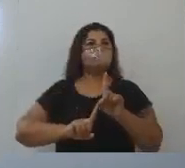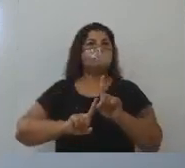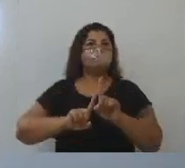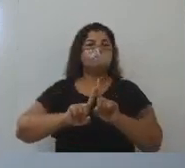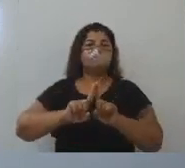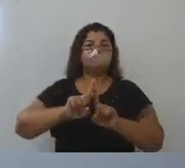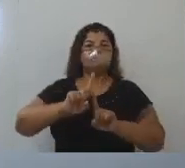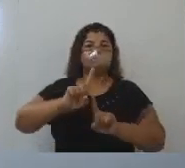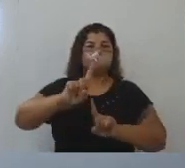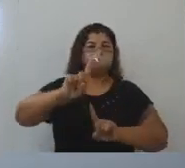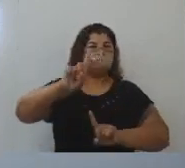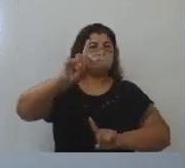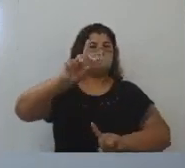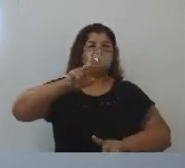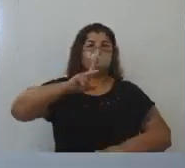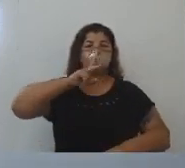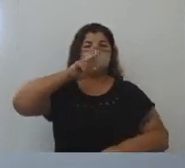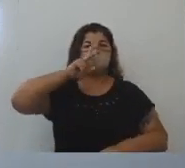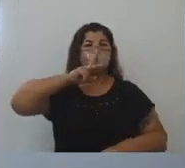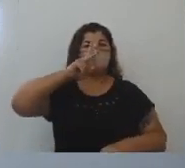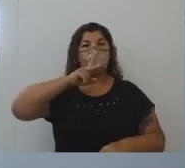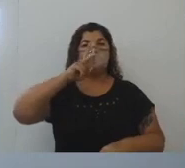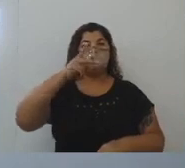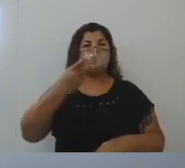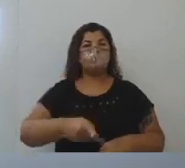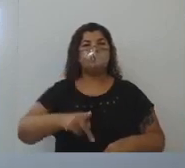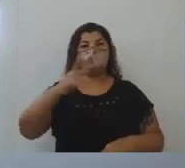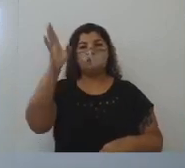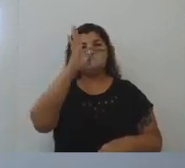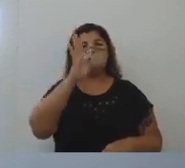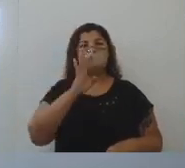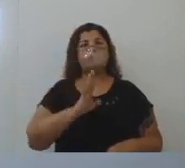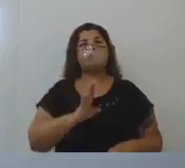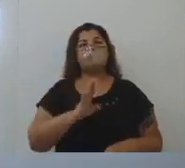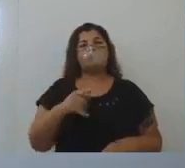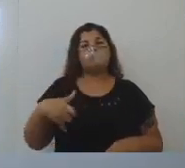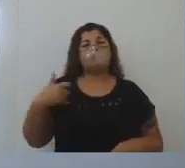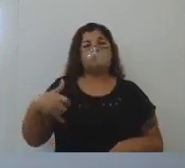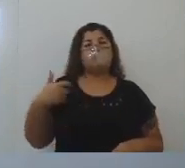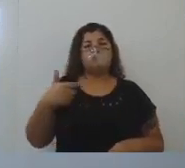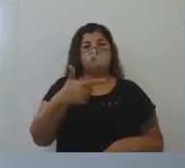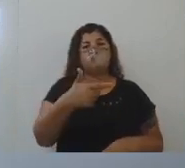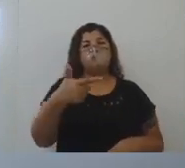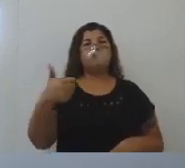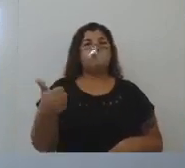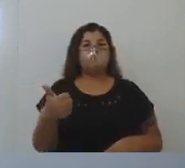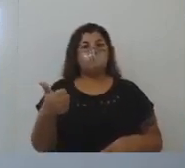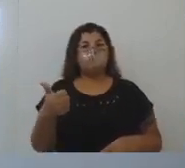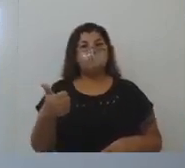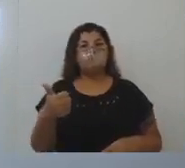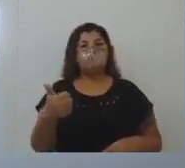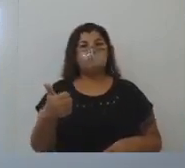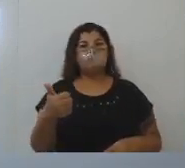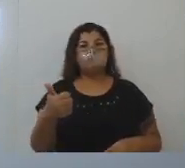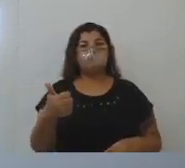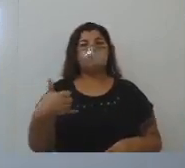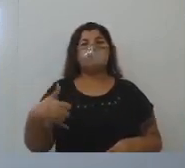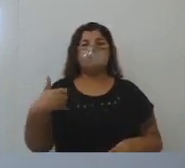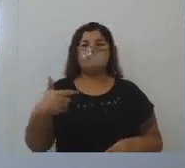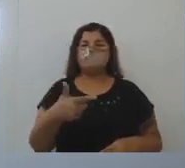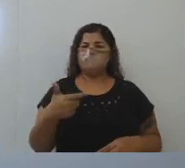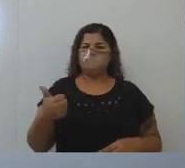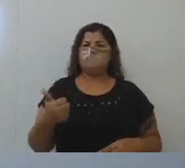ponto máximo de assassinatos de jovens no Brasil é aos 21 anos. Com 21 anos,